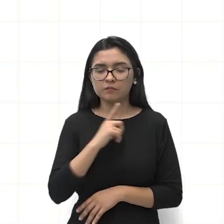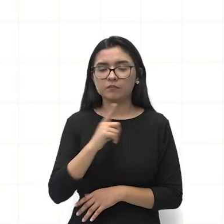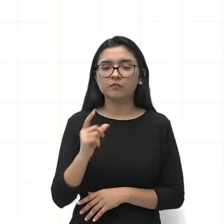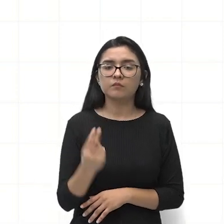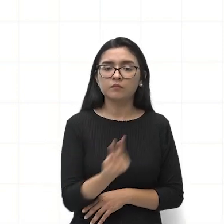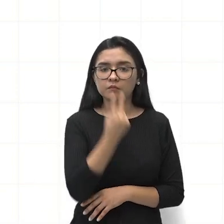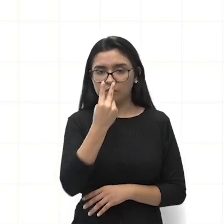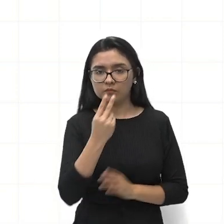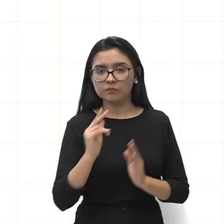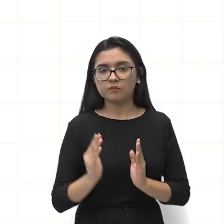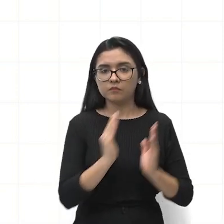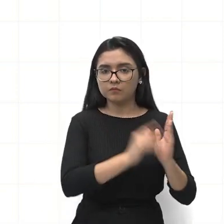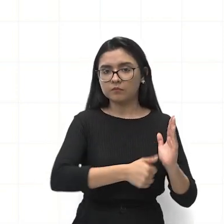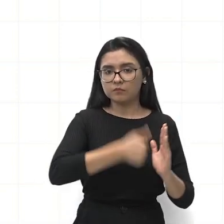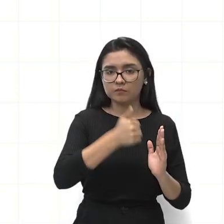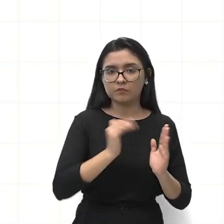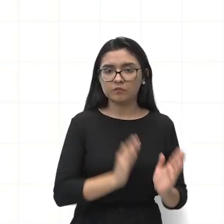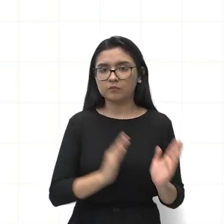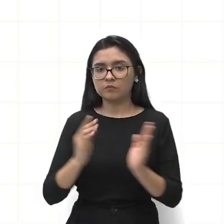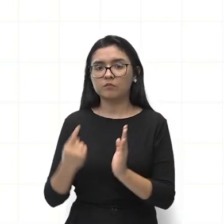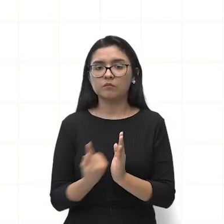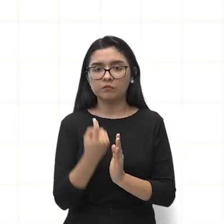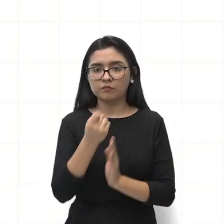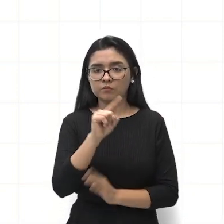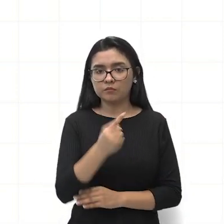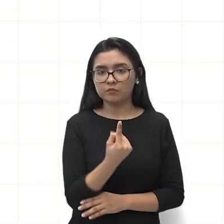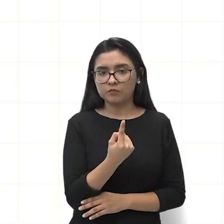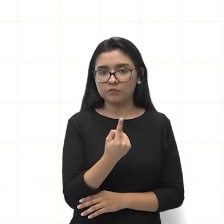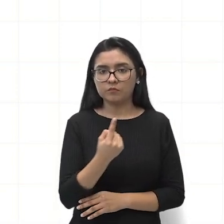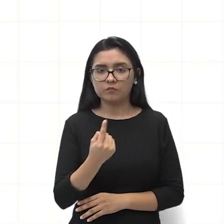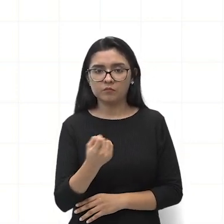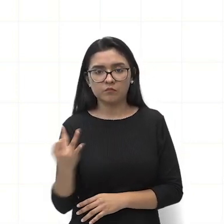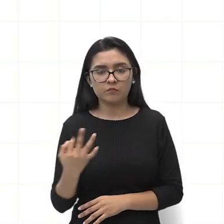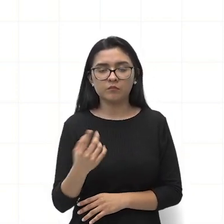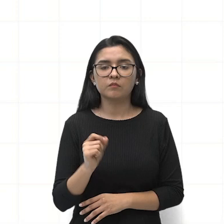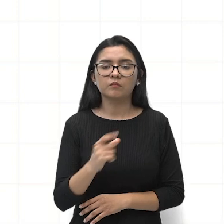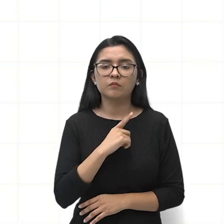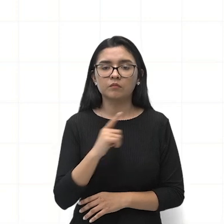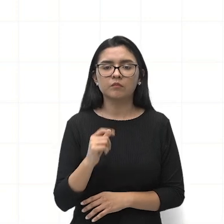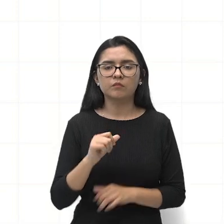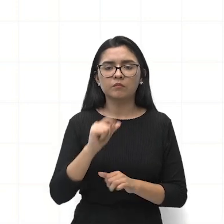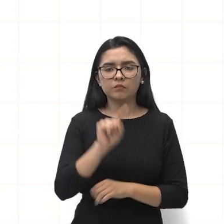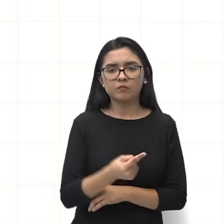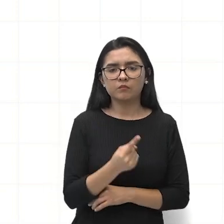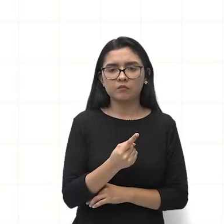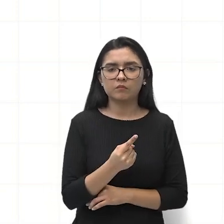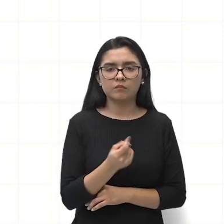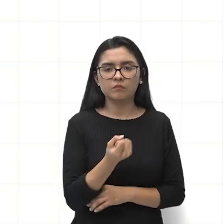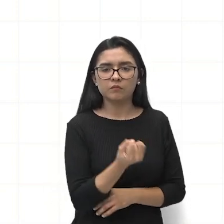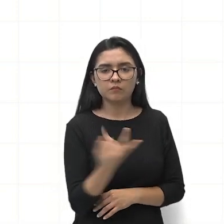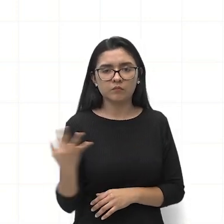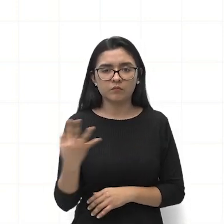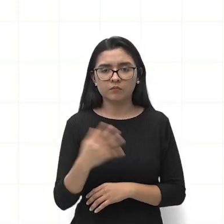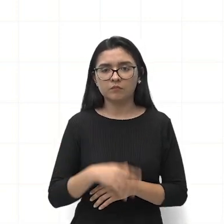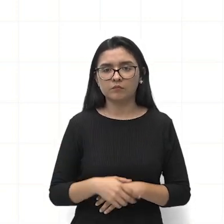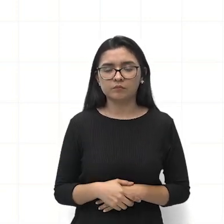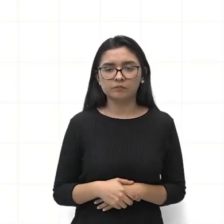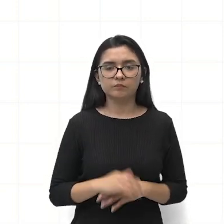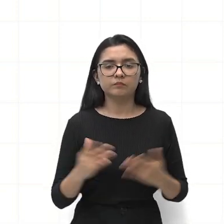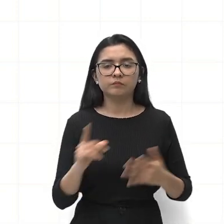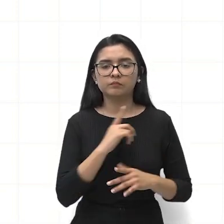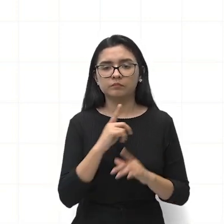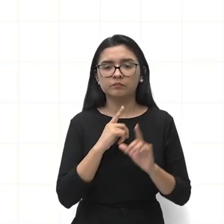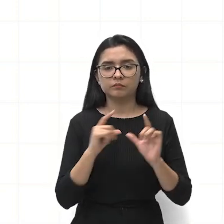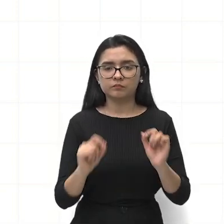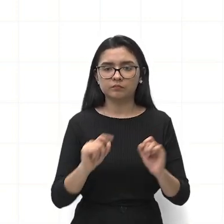2 casas decimais no primeiro fator, 1 casa decimal no segundo fator, a vírgula será deslocada 3 casas para a esquerda. Então, eu vou ter o quê?